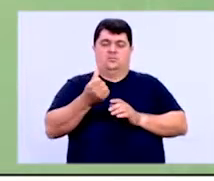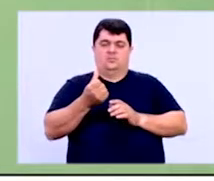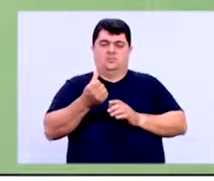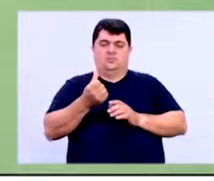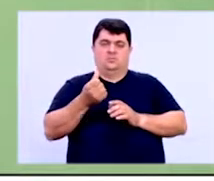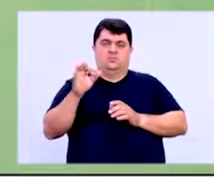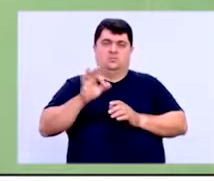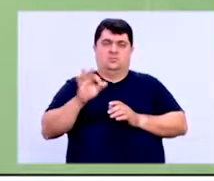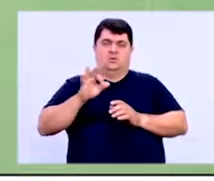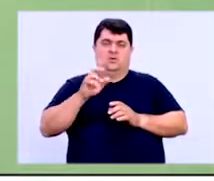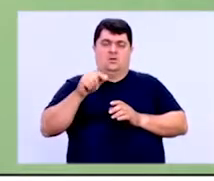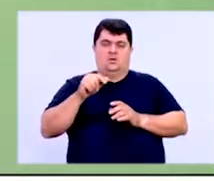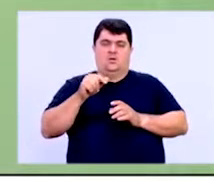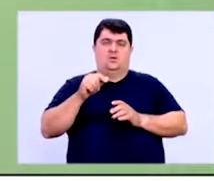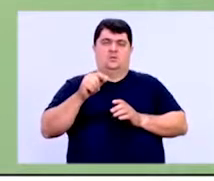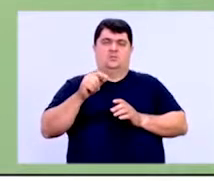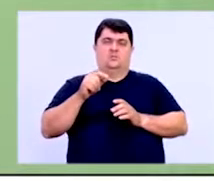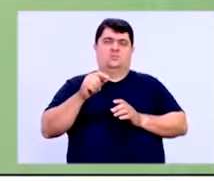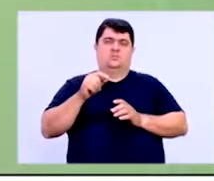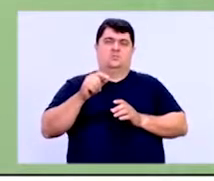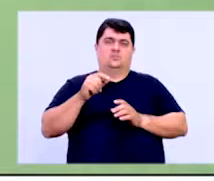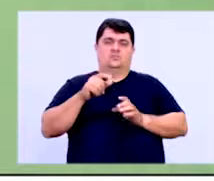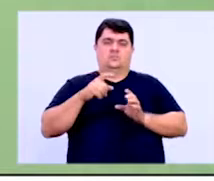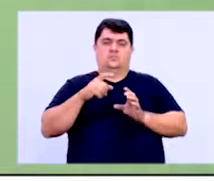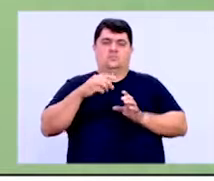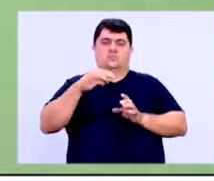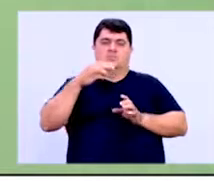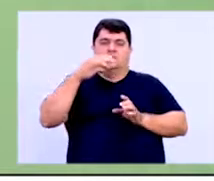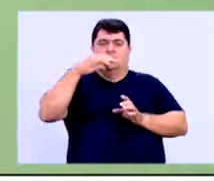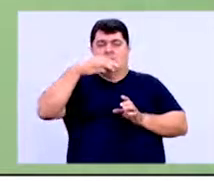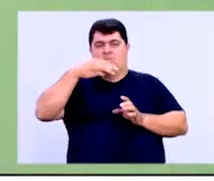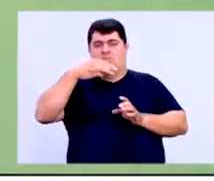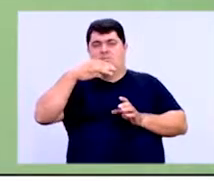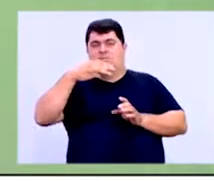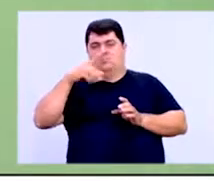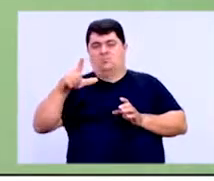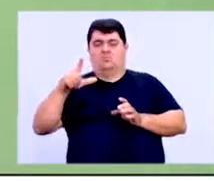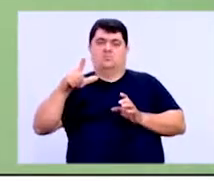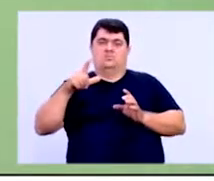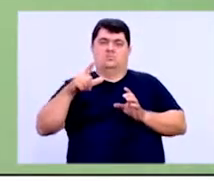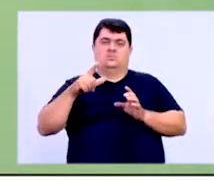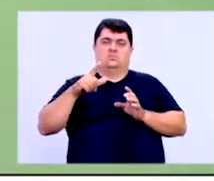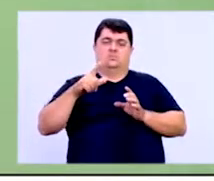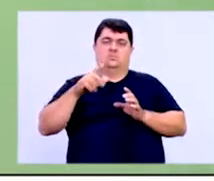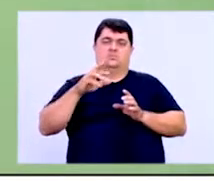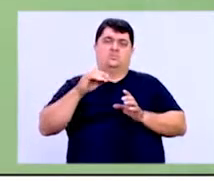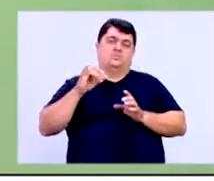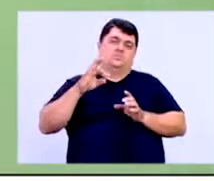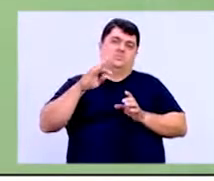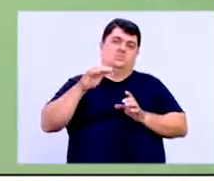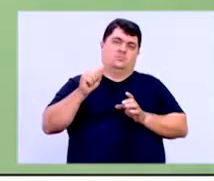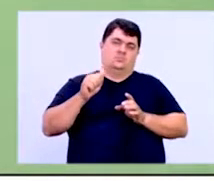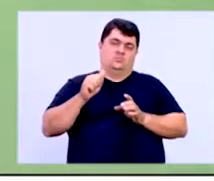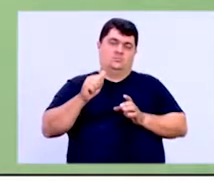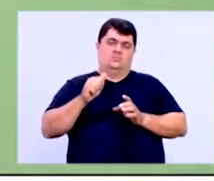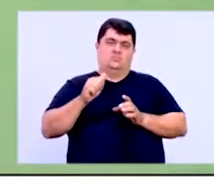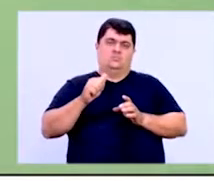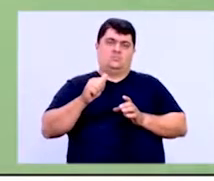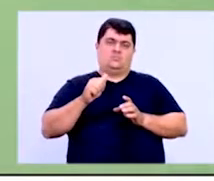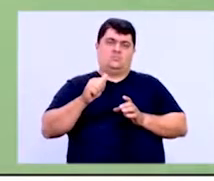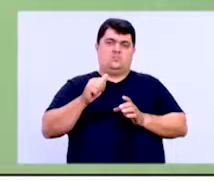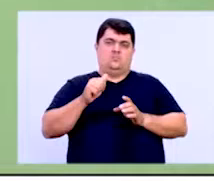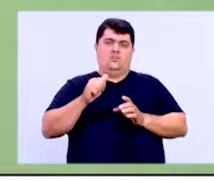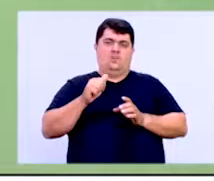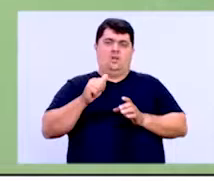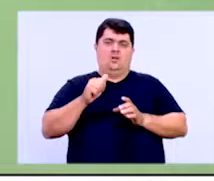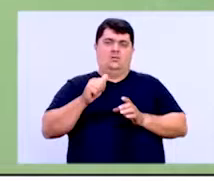26% se refere à margem de lucro em cima da receita de vendas. Ou seja, independente